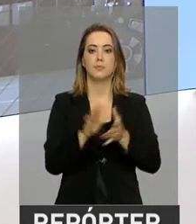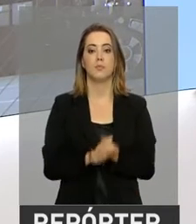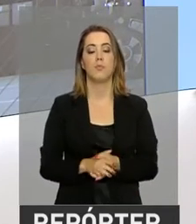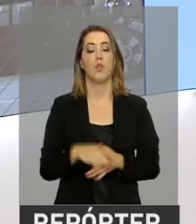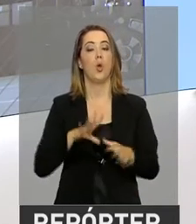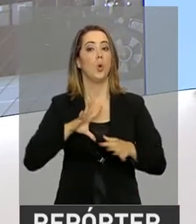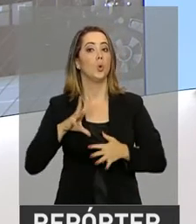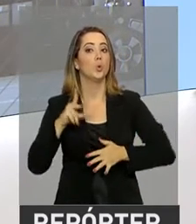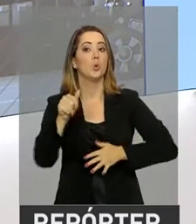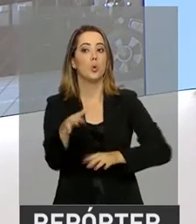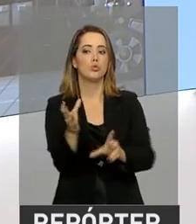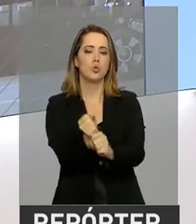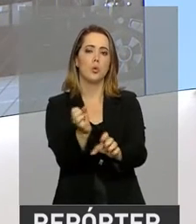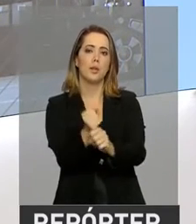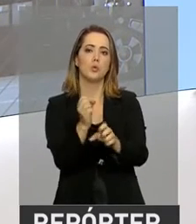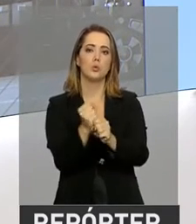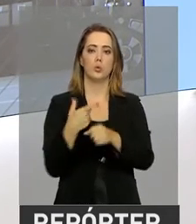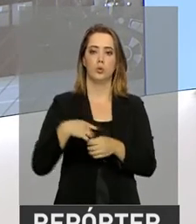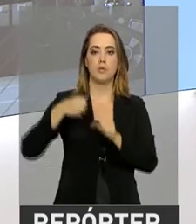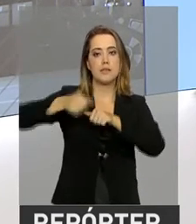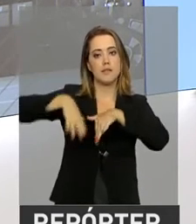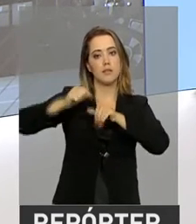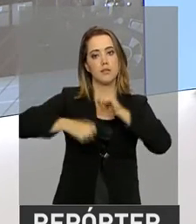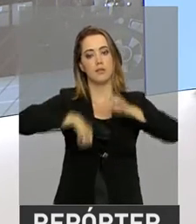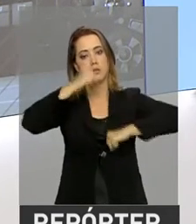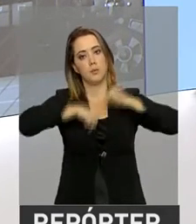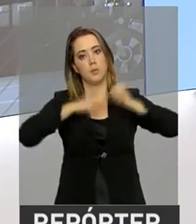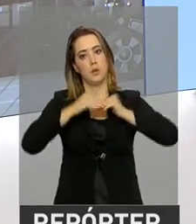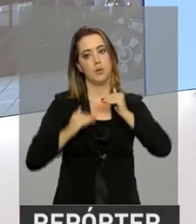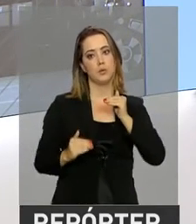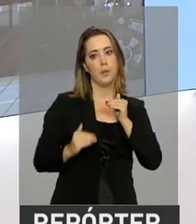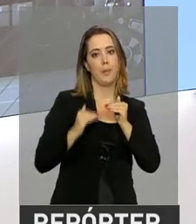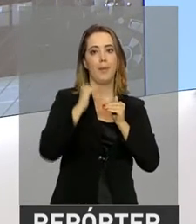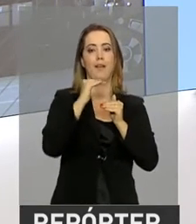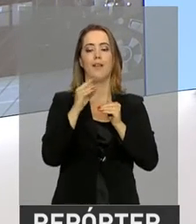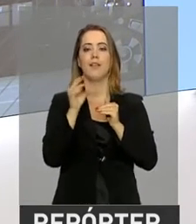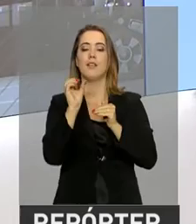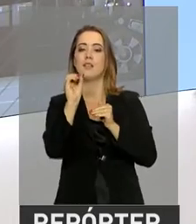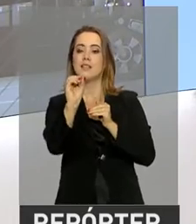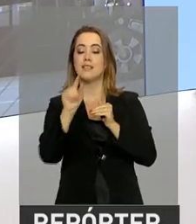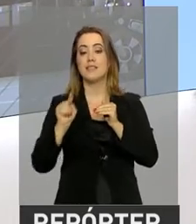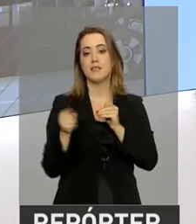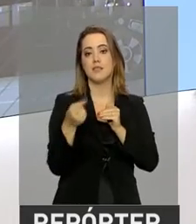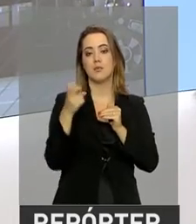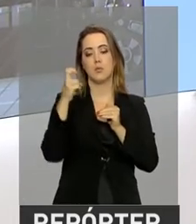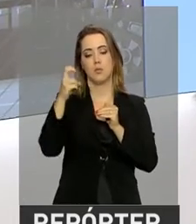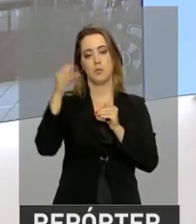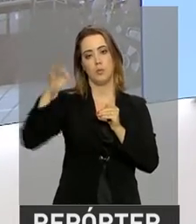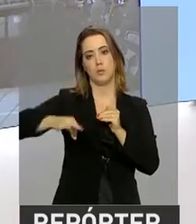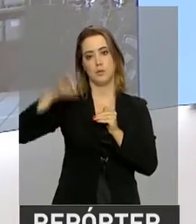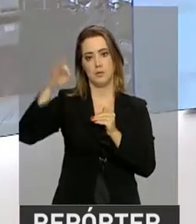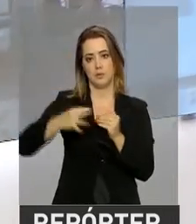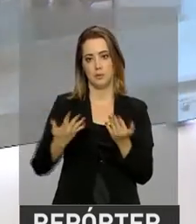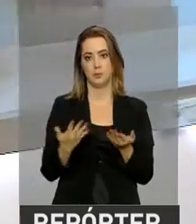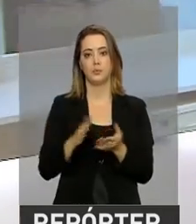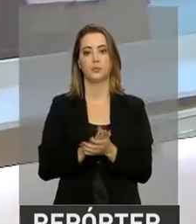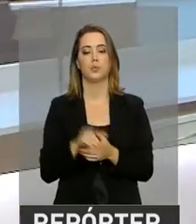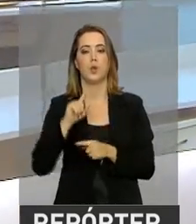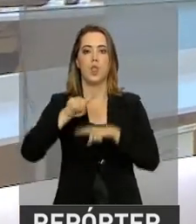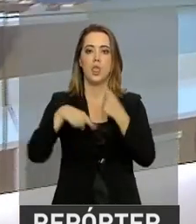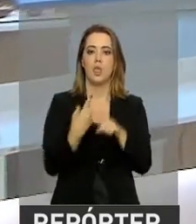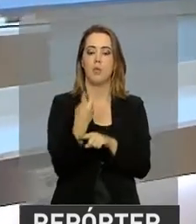considerando todas as regiões em setembro a indústria deu sinal positivo com leve alta de meio por cento após